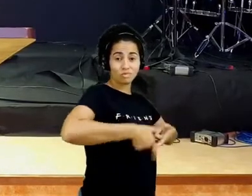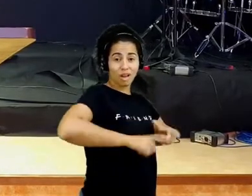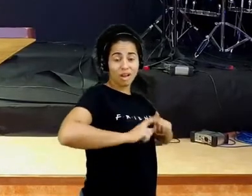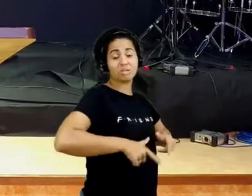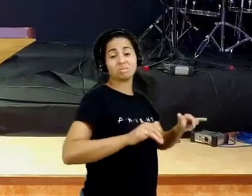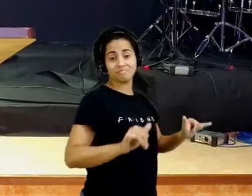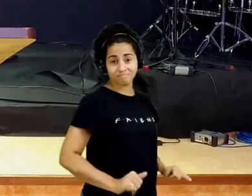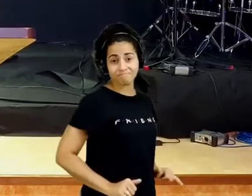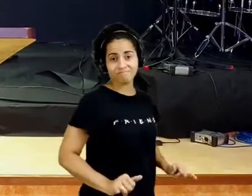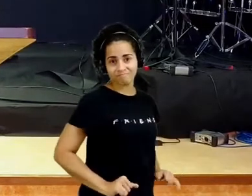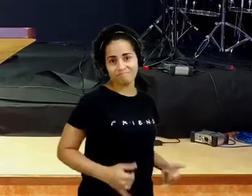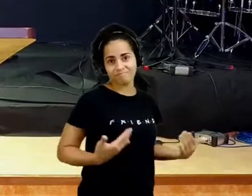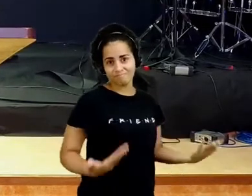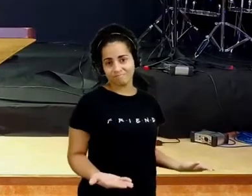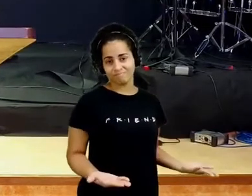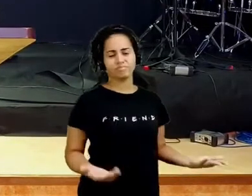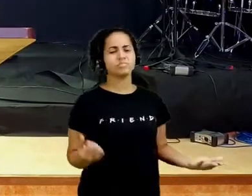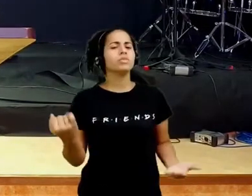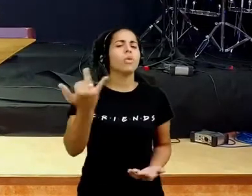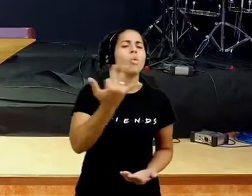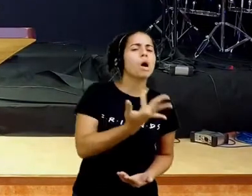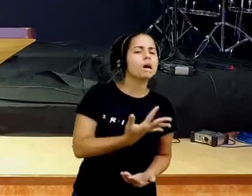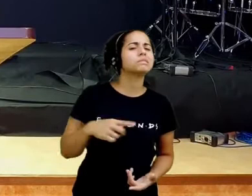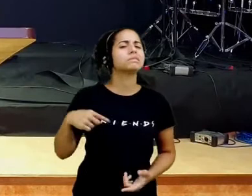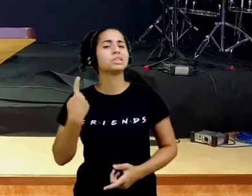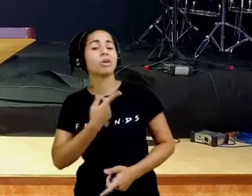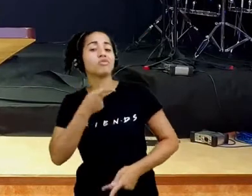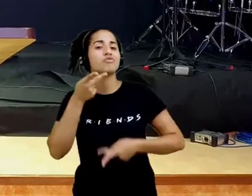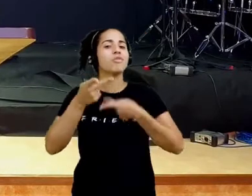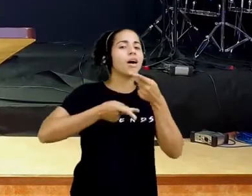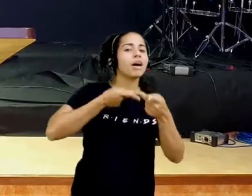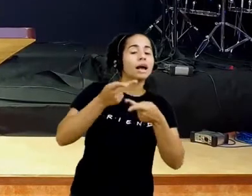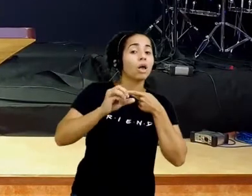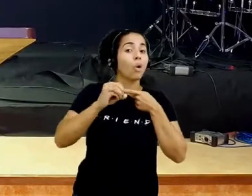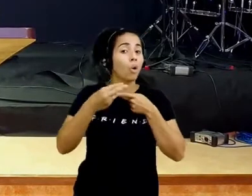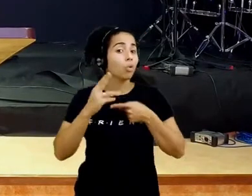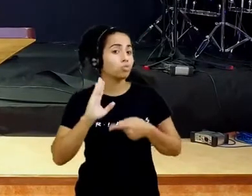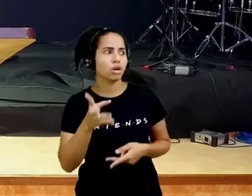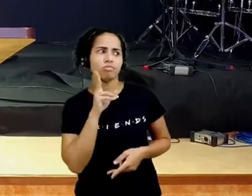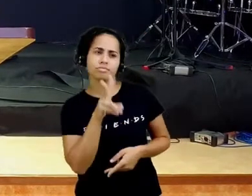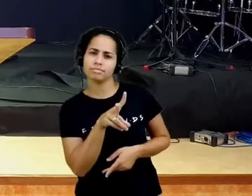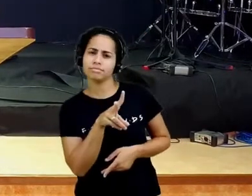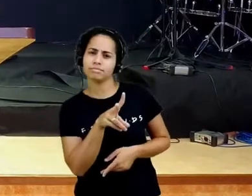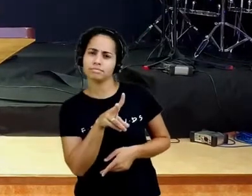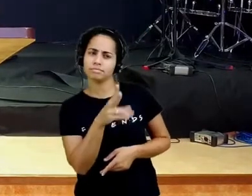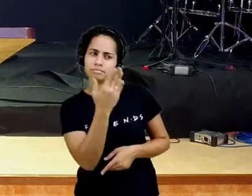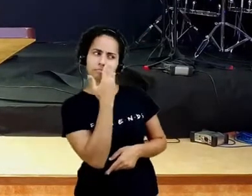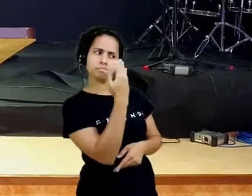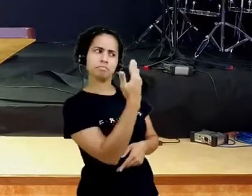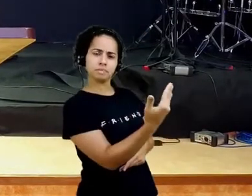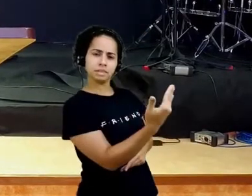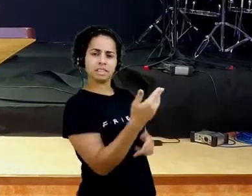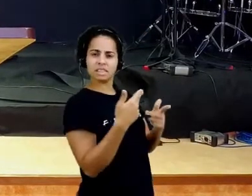Deus. Quantas das vezes a gente não fala ou não já ouvimos diante